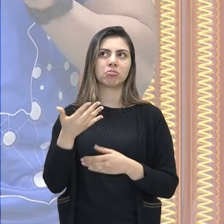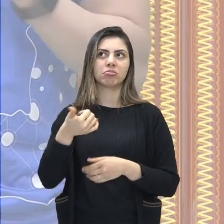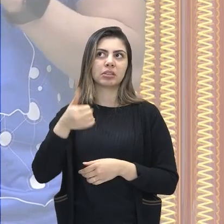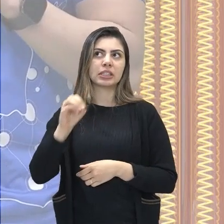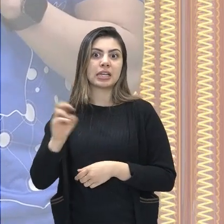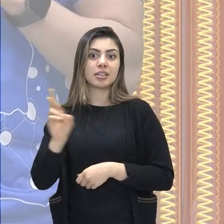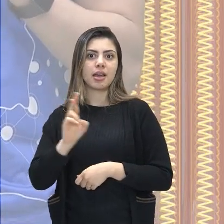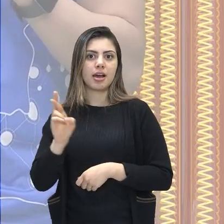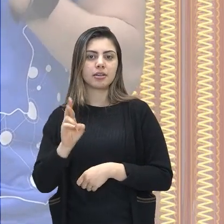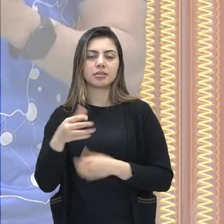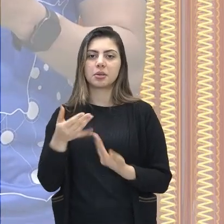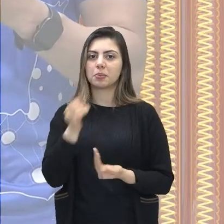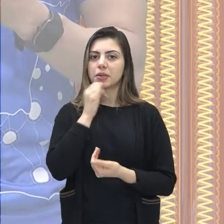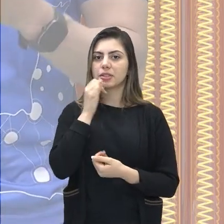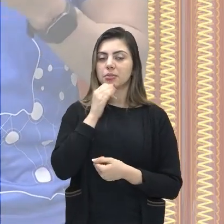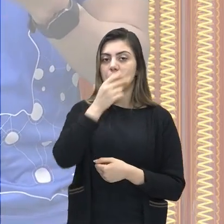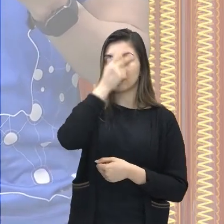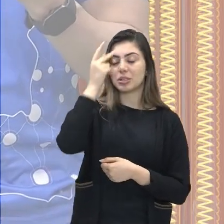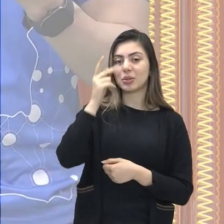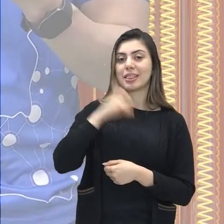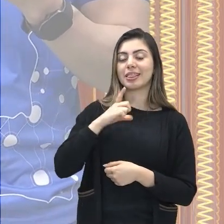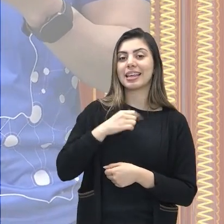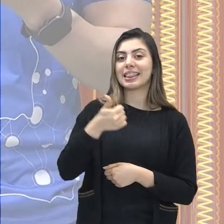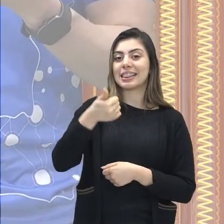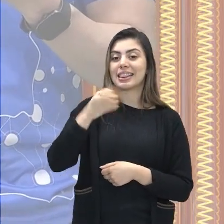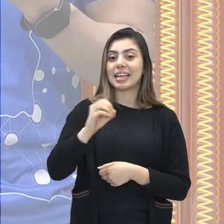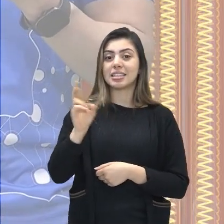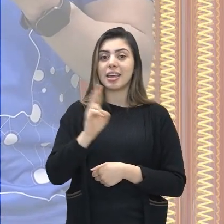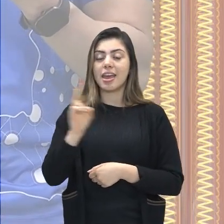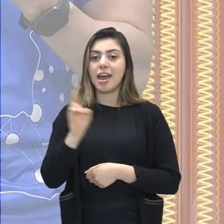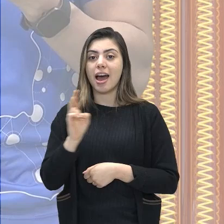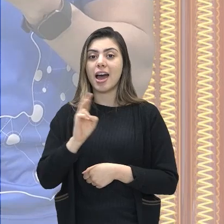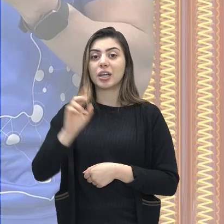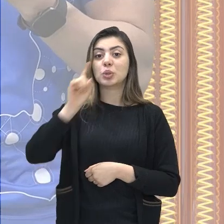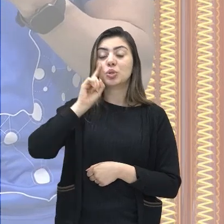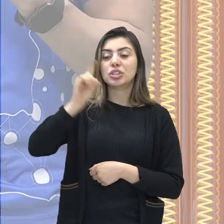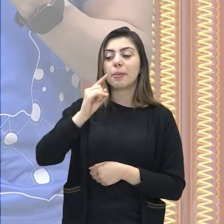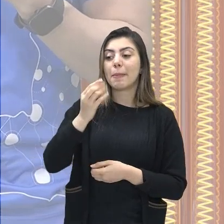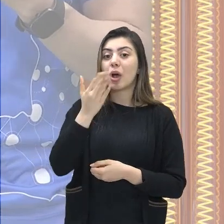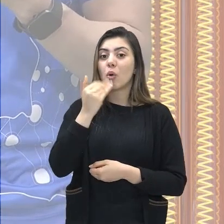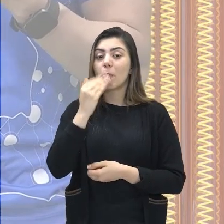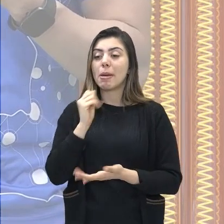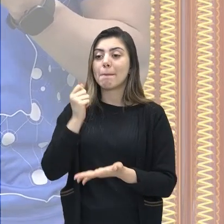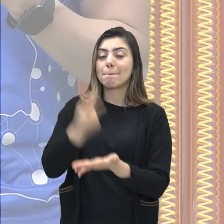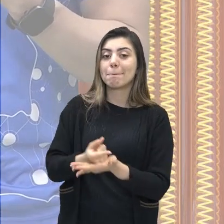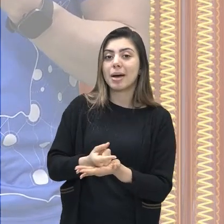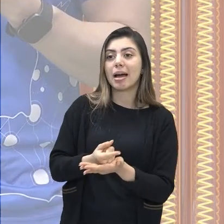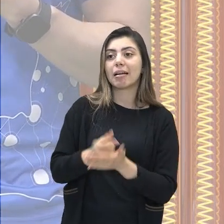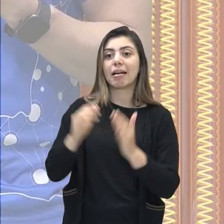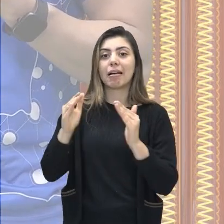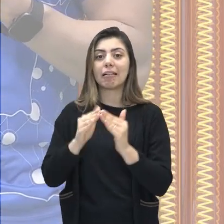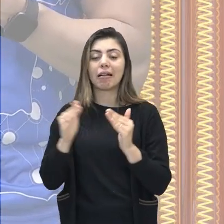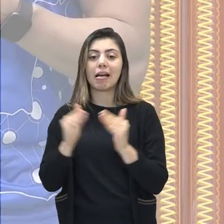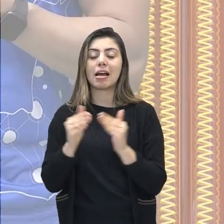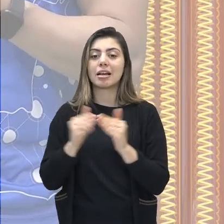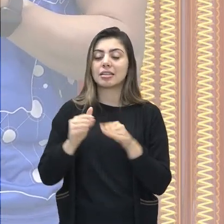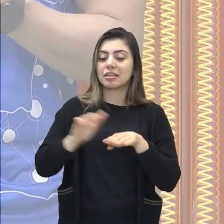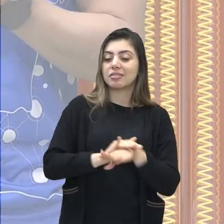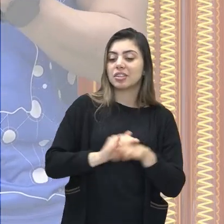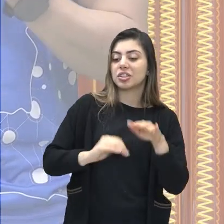R$ 10. É como se a pessoa tivesse R$ 10 por dia para comer, para pagar aluguel, para vestir, para calçar,